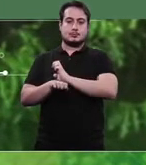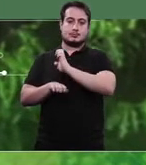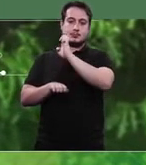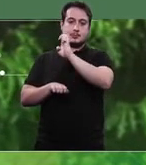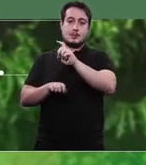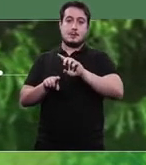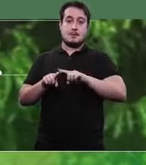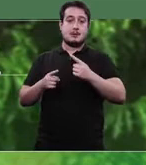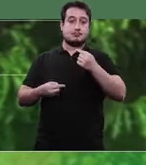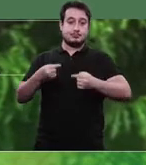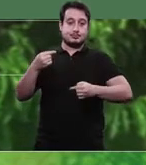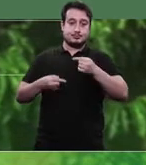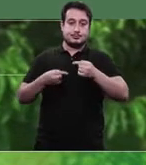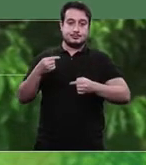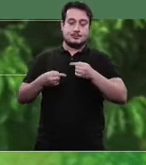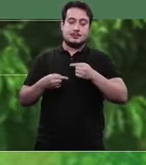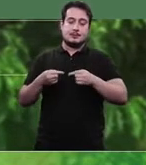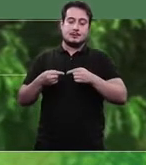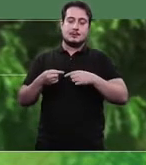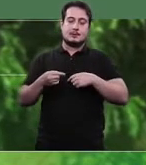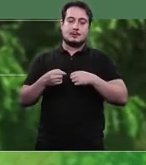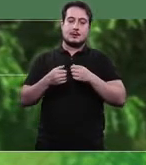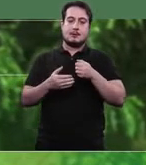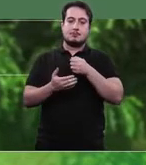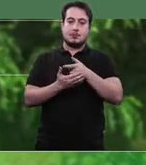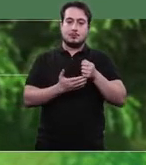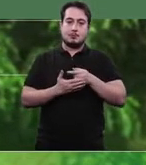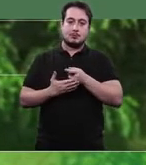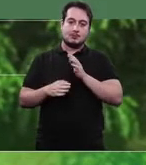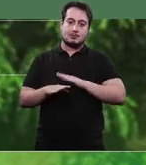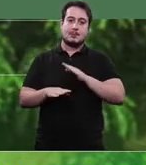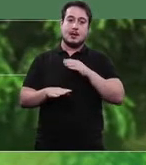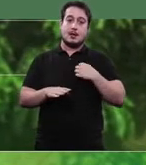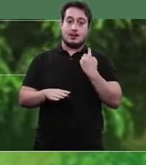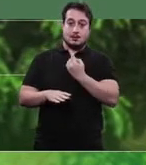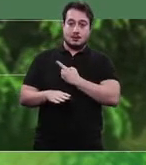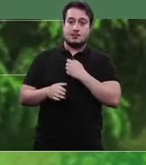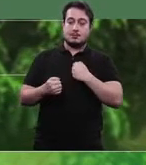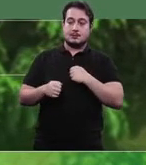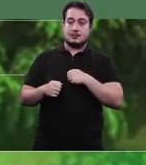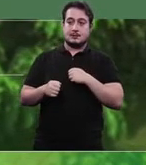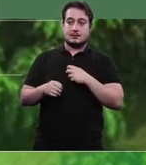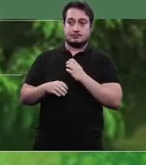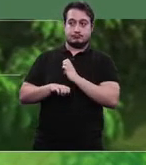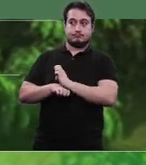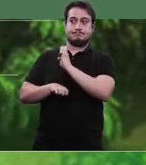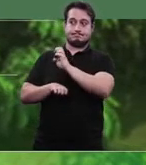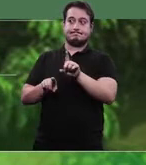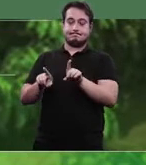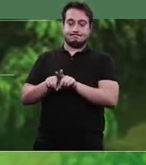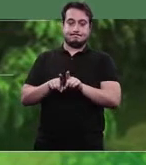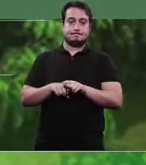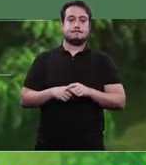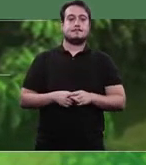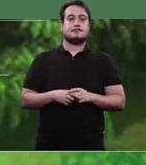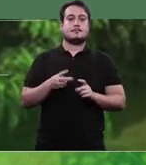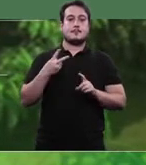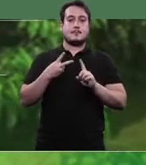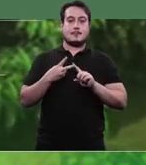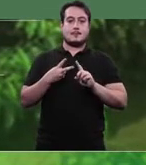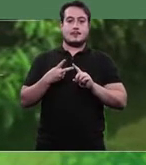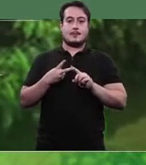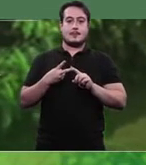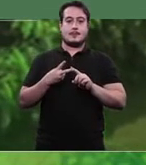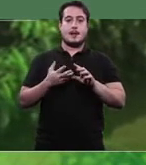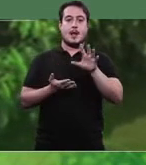é competitivo e o país está comprando cada vez mais e nós deveríamos estar explorando e prospectando esses mercados. A